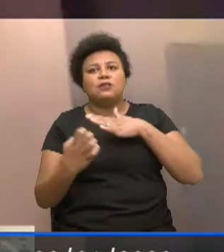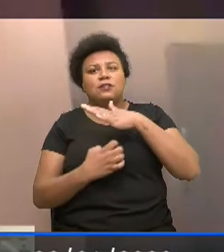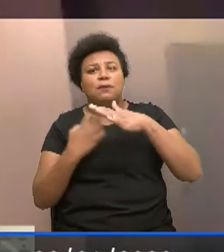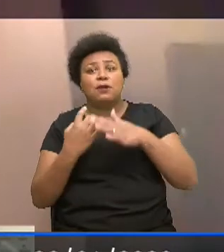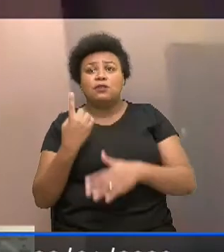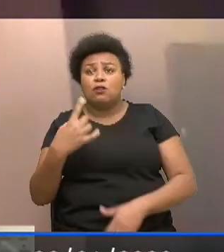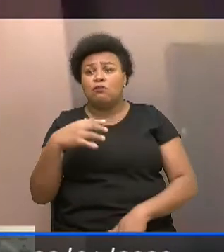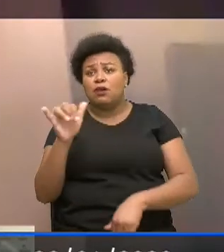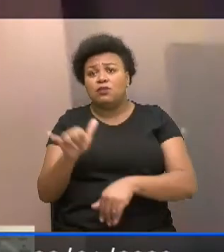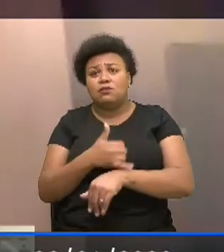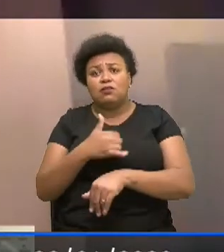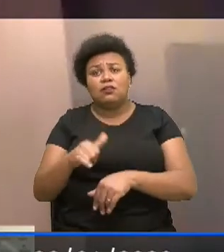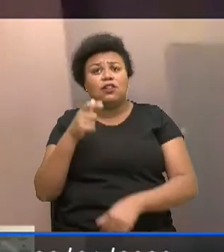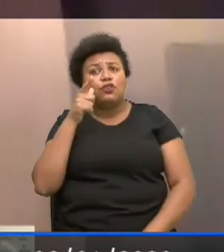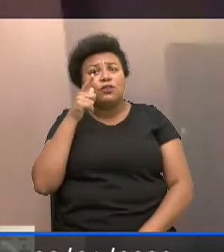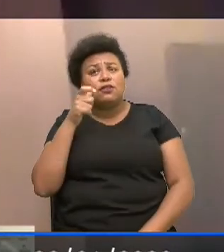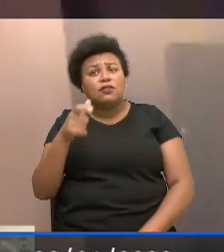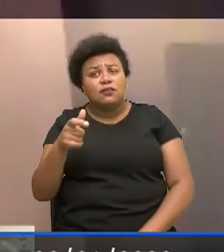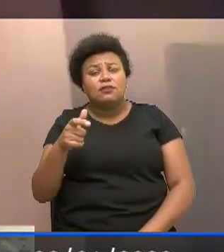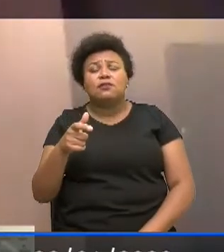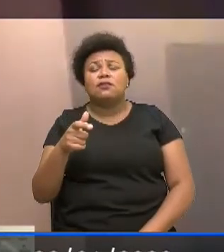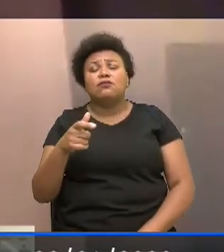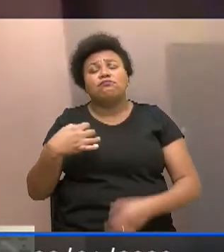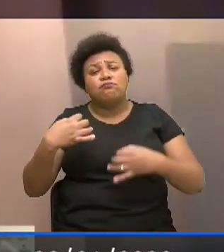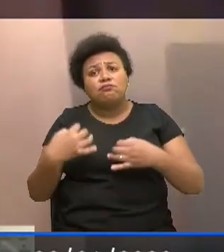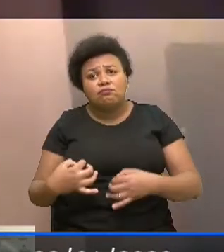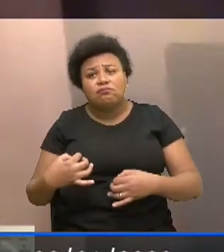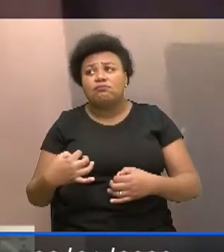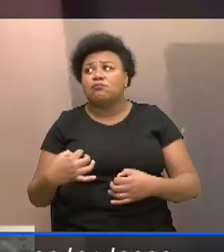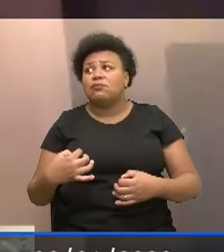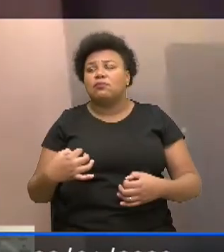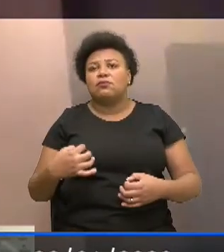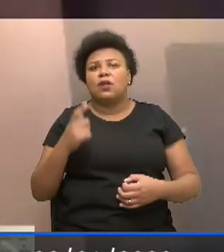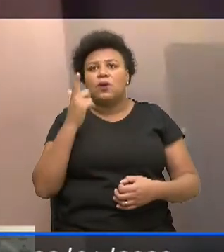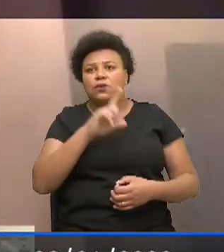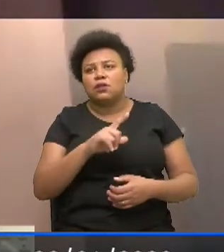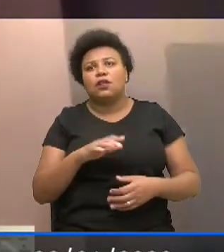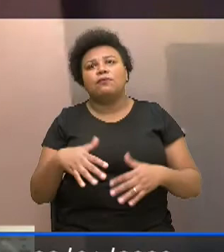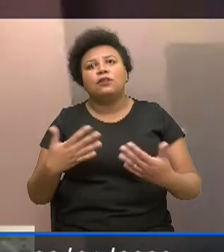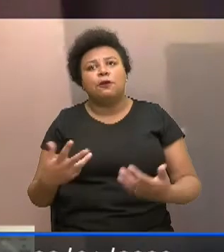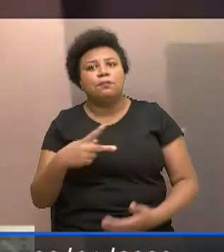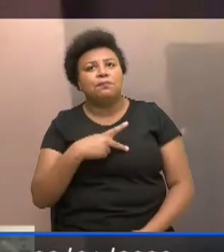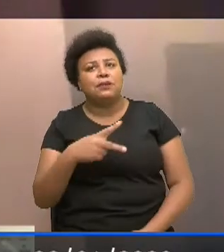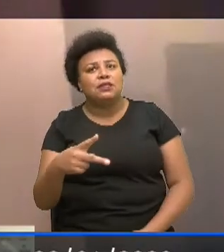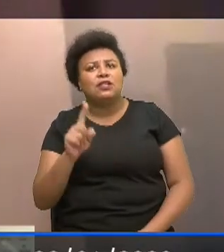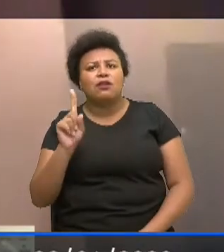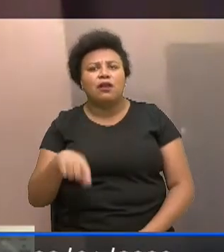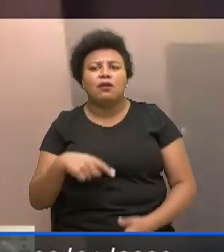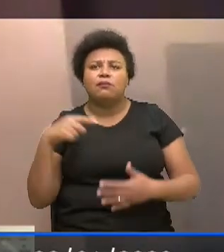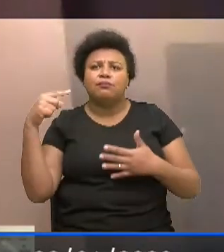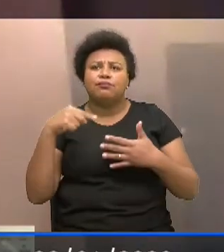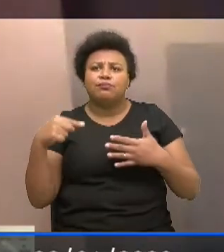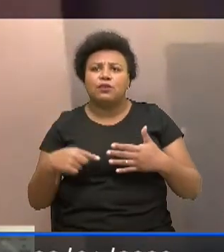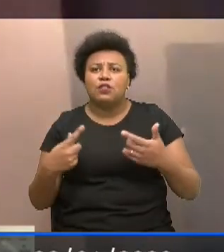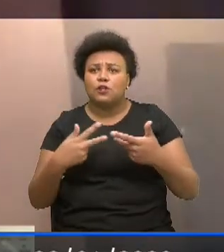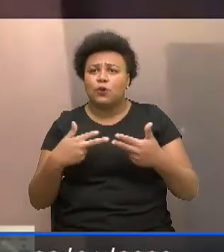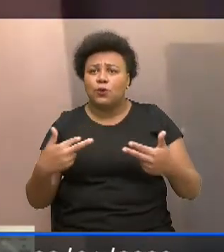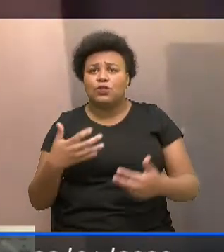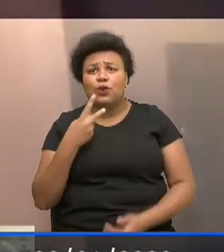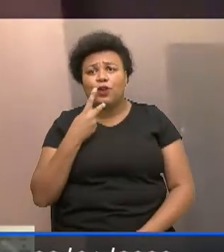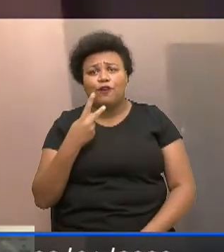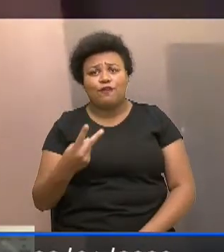uma medida interessante, uma medida adequada para ser adotada. Então, presidente, são essas questões que eu queria